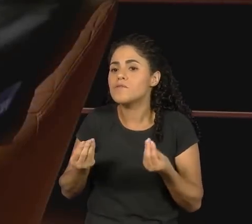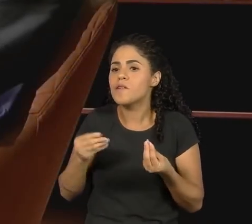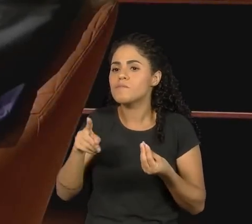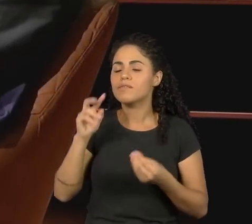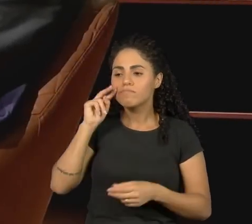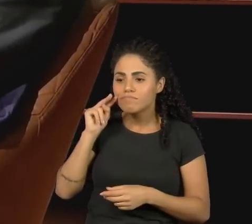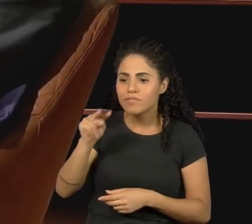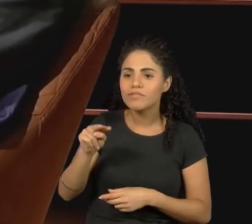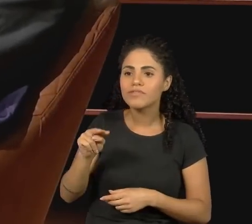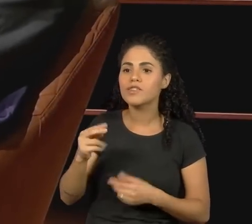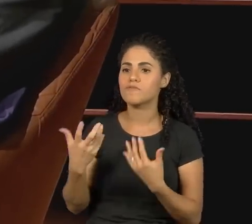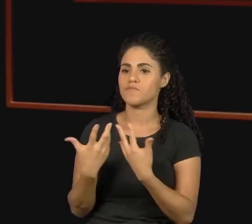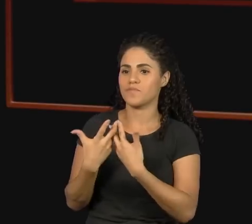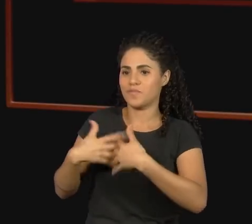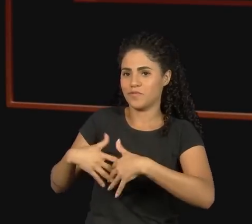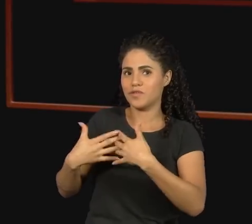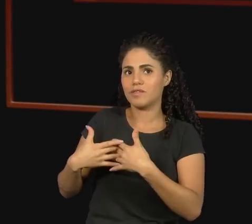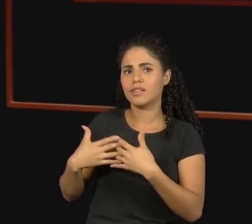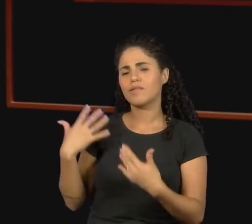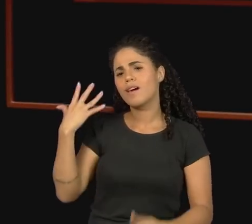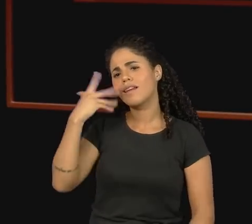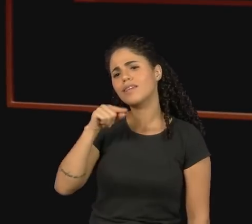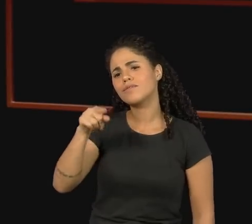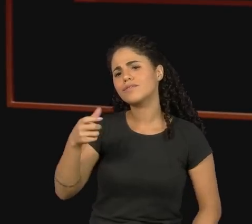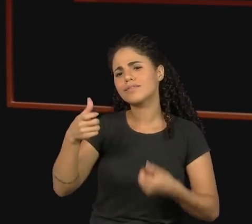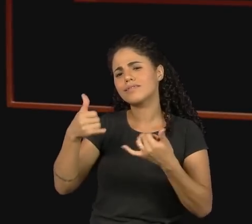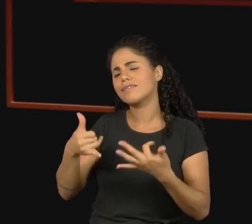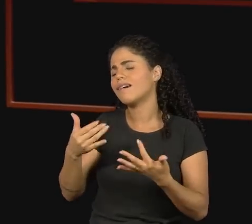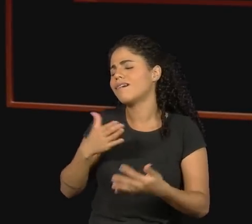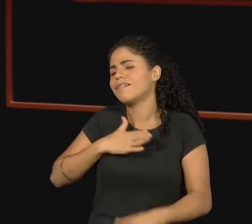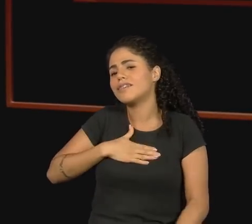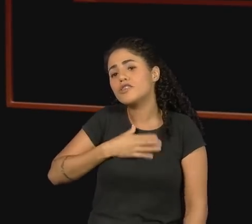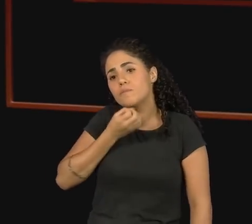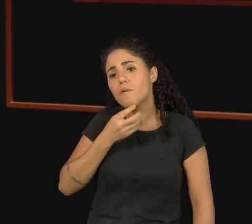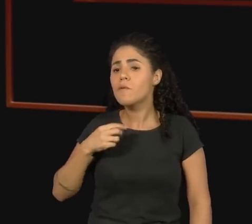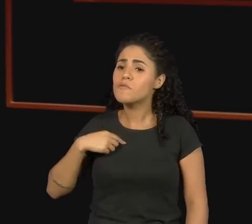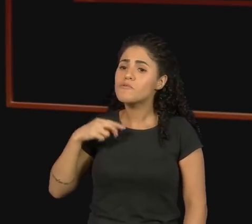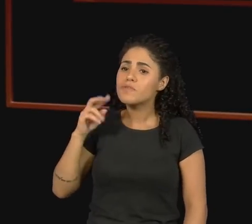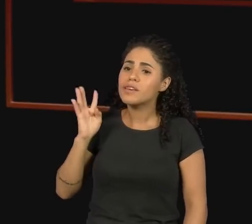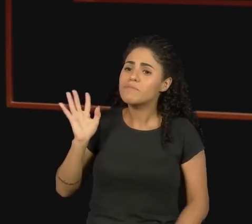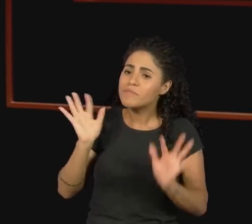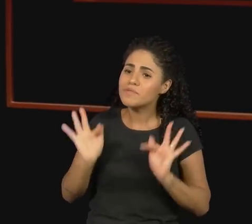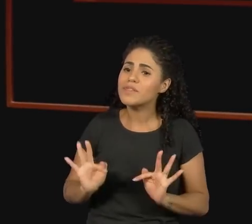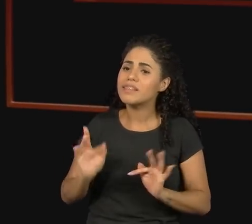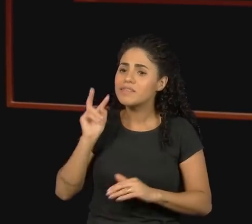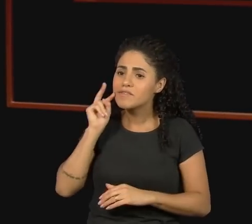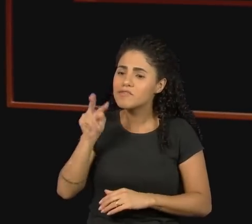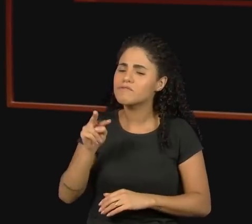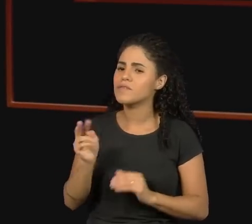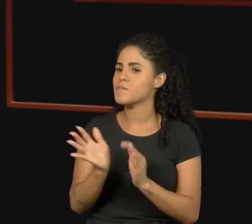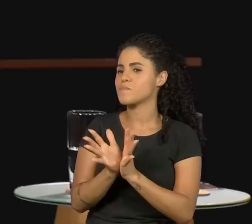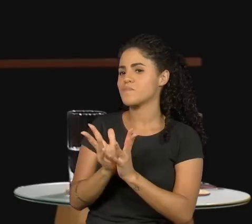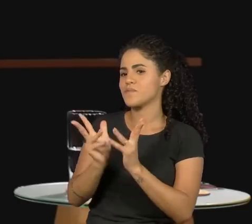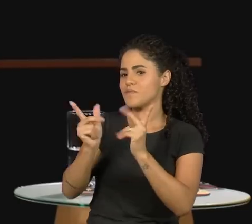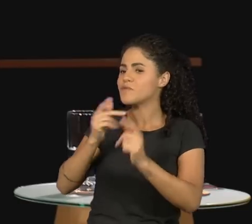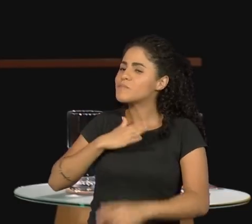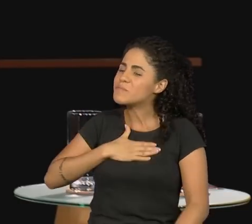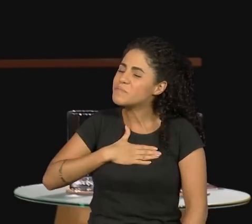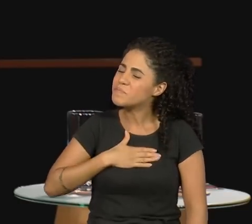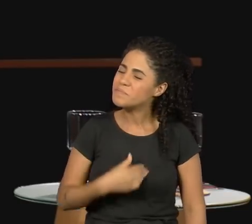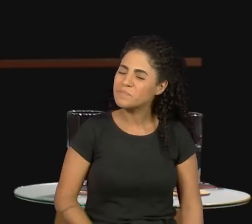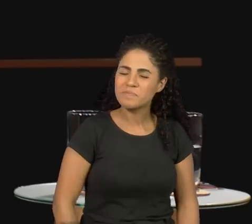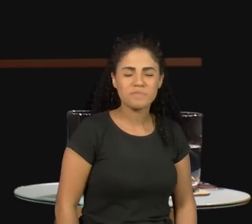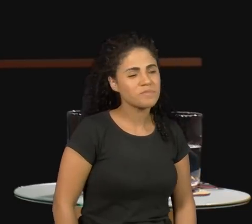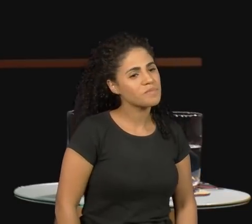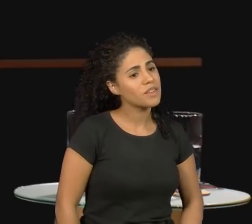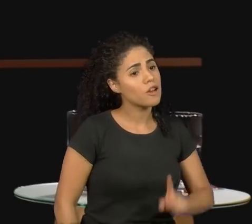essa questão, assim. Que lindo vocês falarem disso, que bom, muito especial, um projeto fantástico para mim. Agora, você já